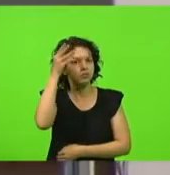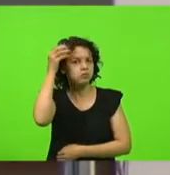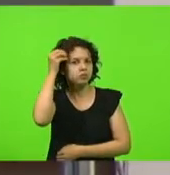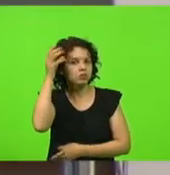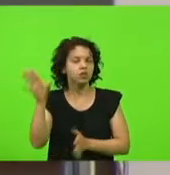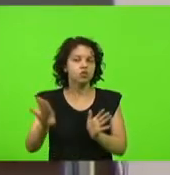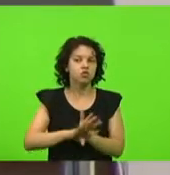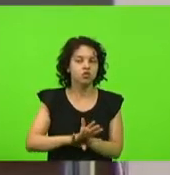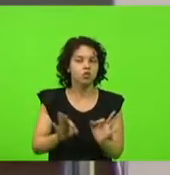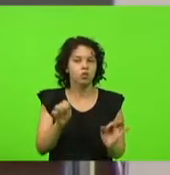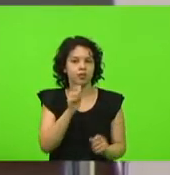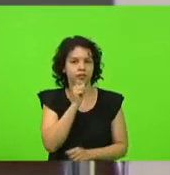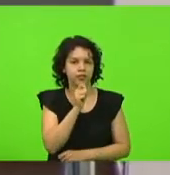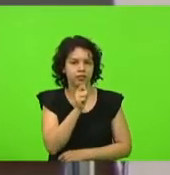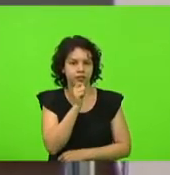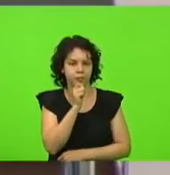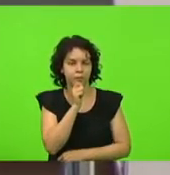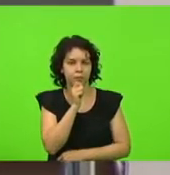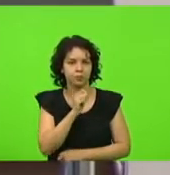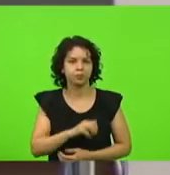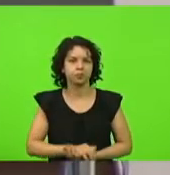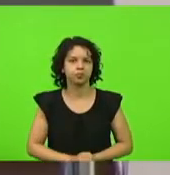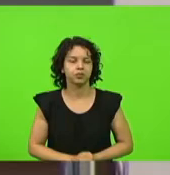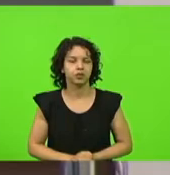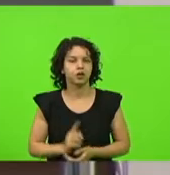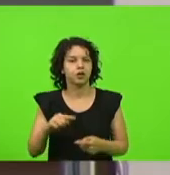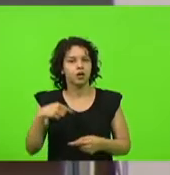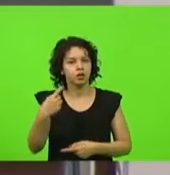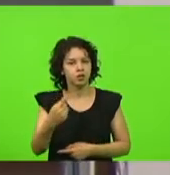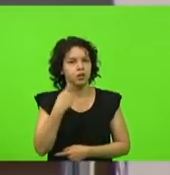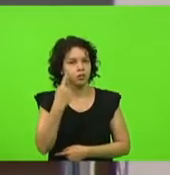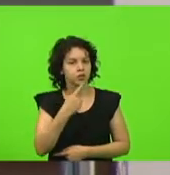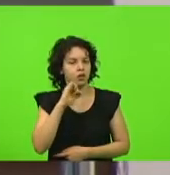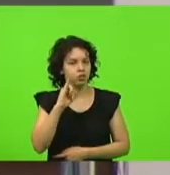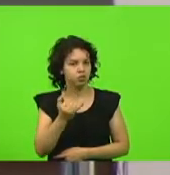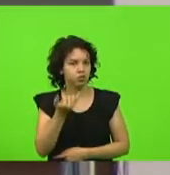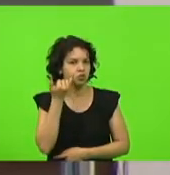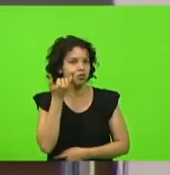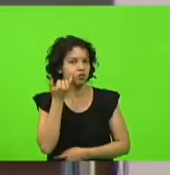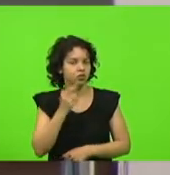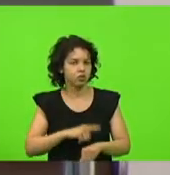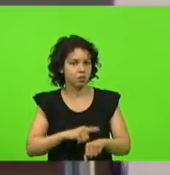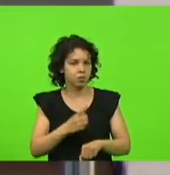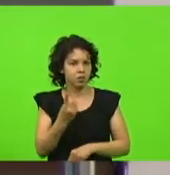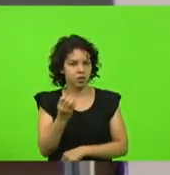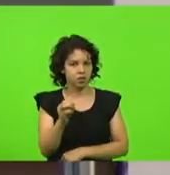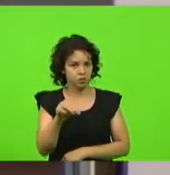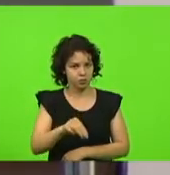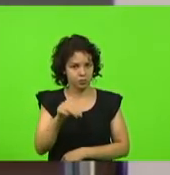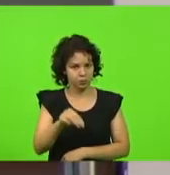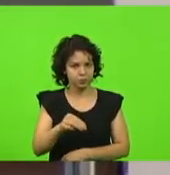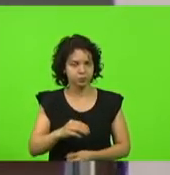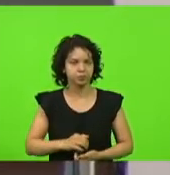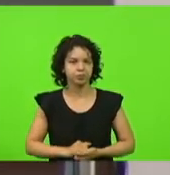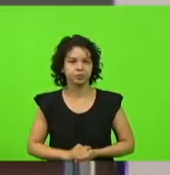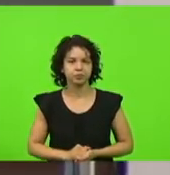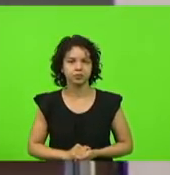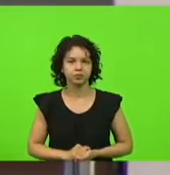chegou, e será o deputado Gessé Lopes, que tem um tempo de até 10 minutos para a sua manifestação.